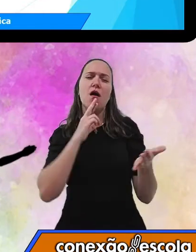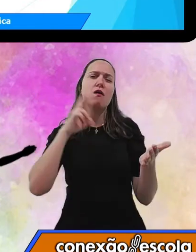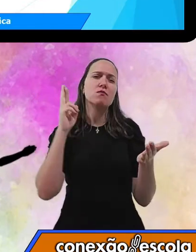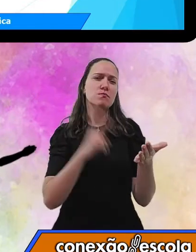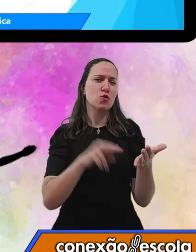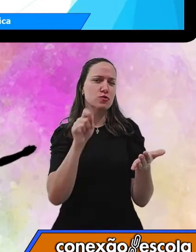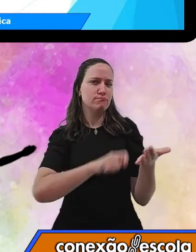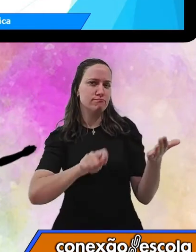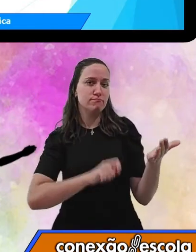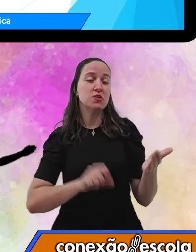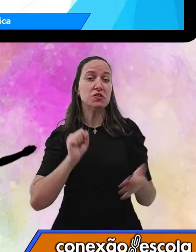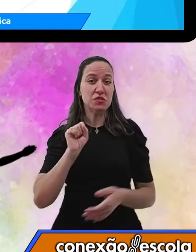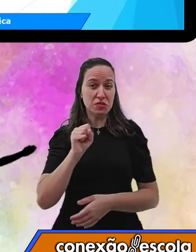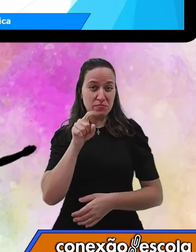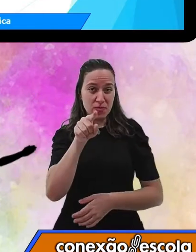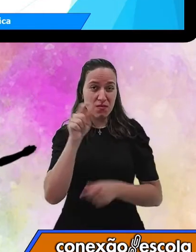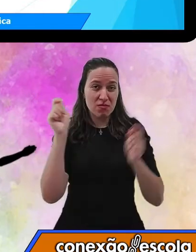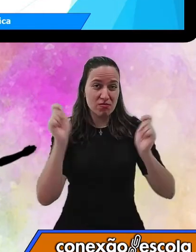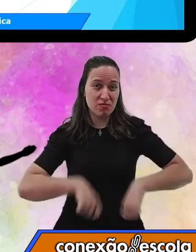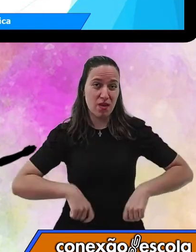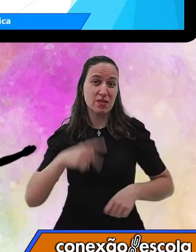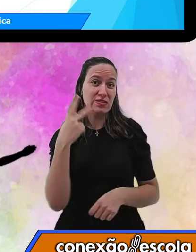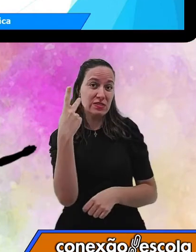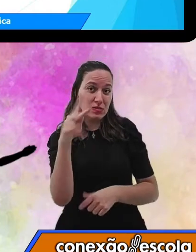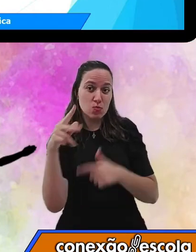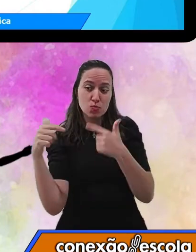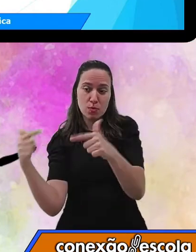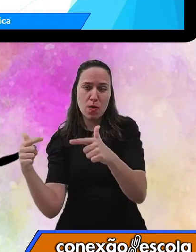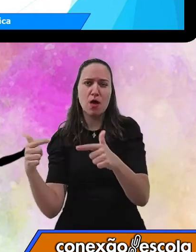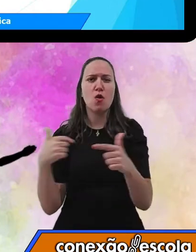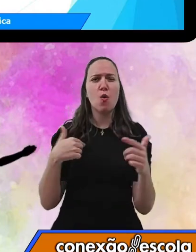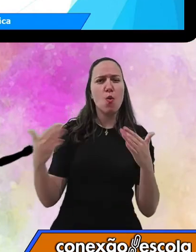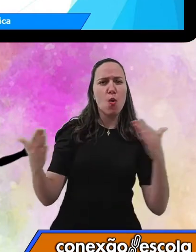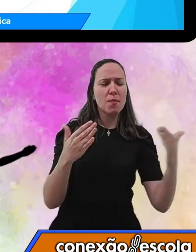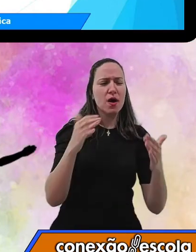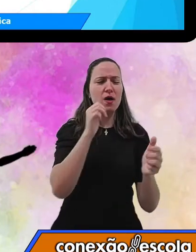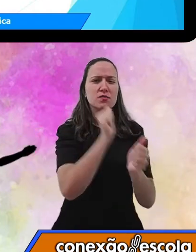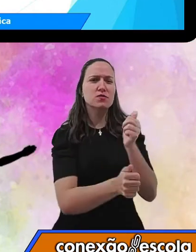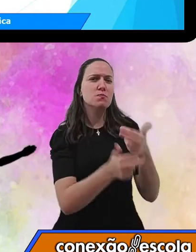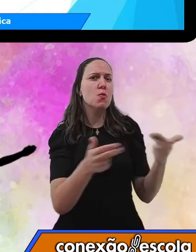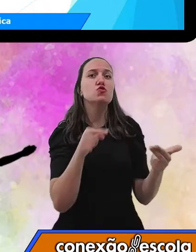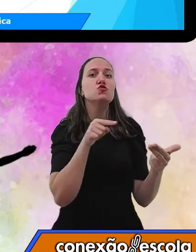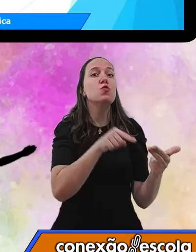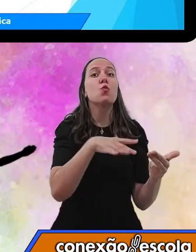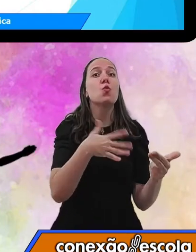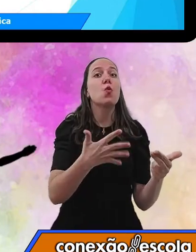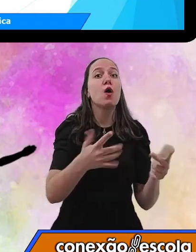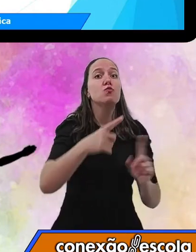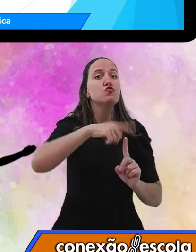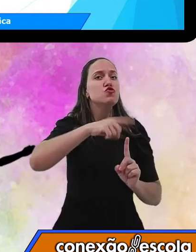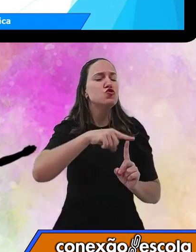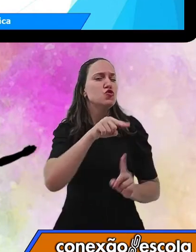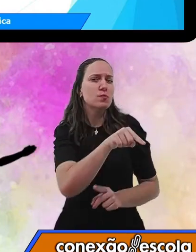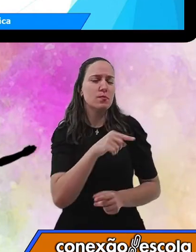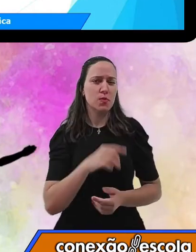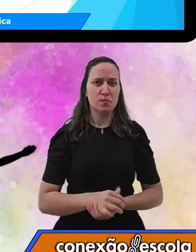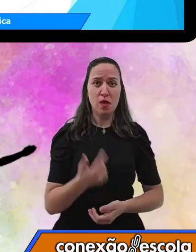você pudesse comparar o seu trabalho com alguma posição de algum esporte, qual seria? Um